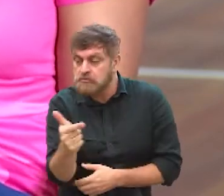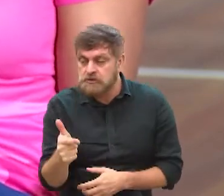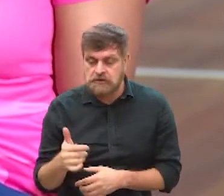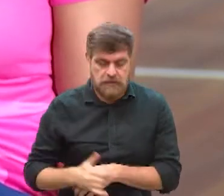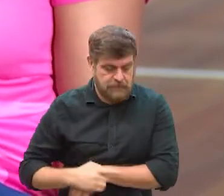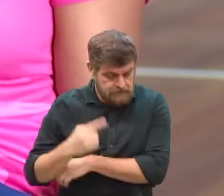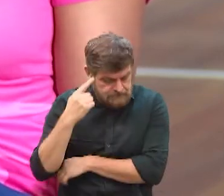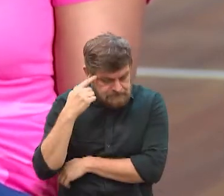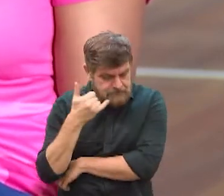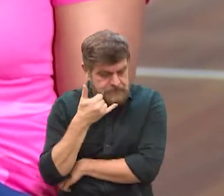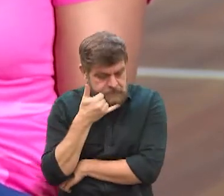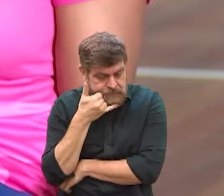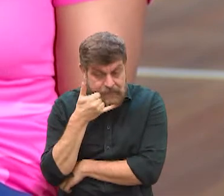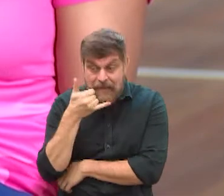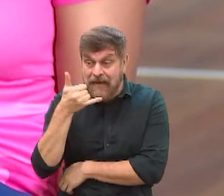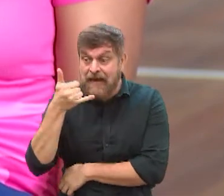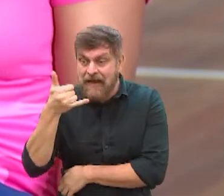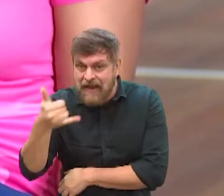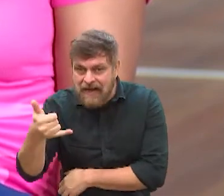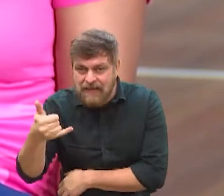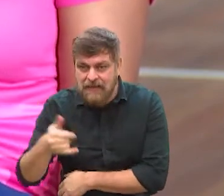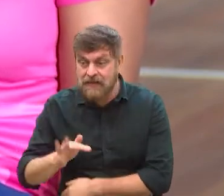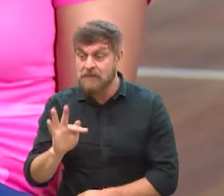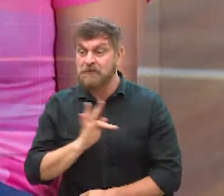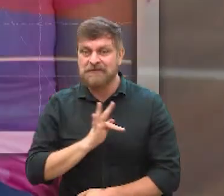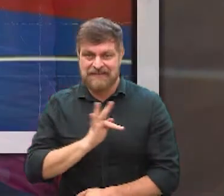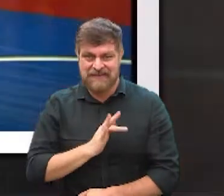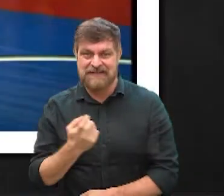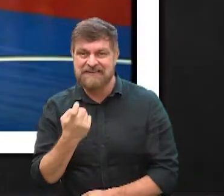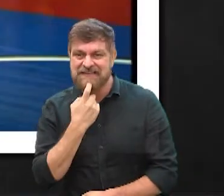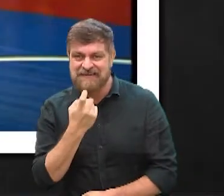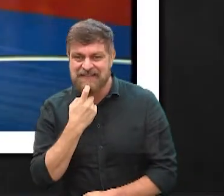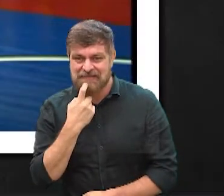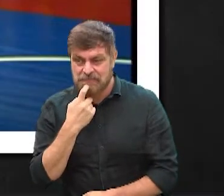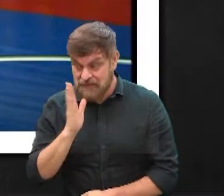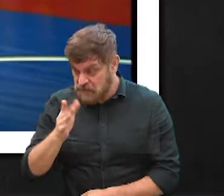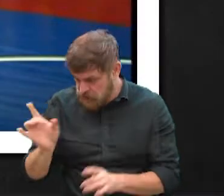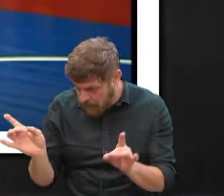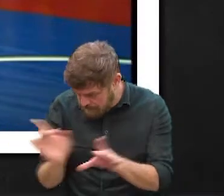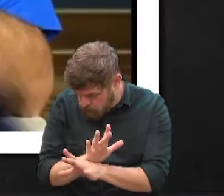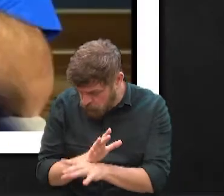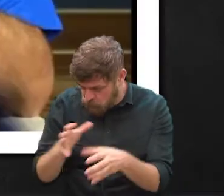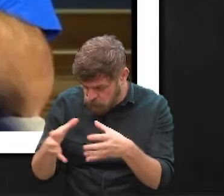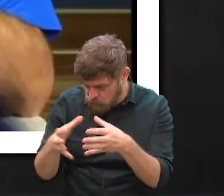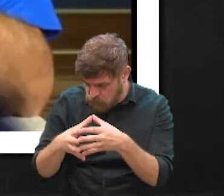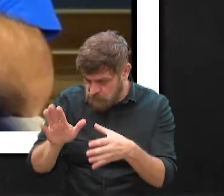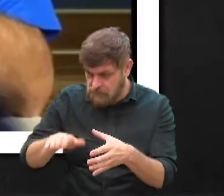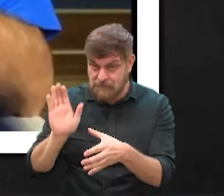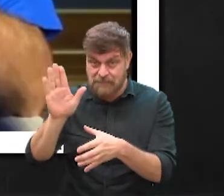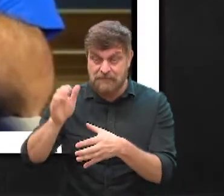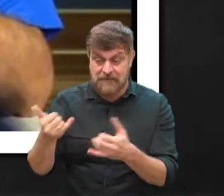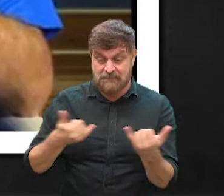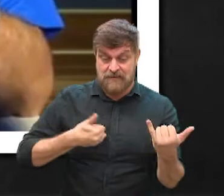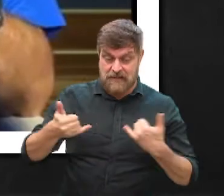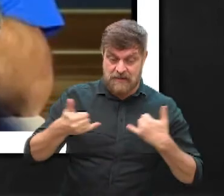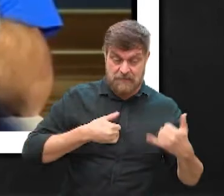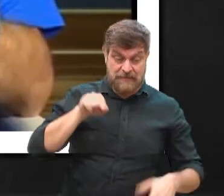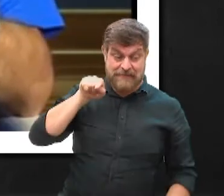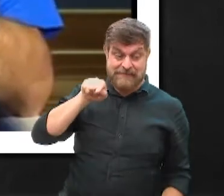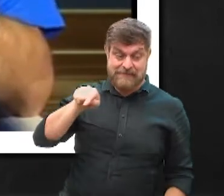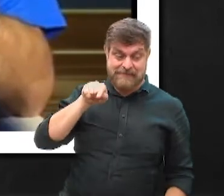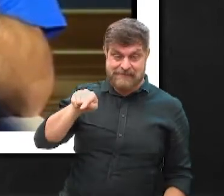também pro Vendramini para ver se ele tinha fechado com a equipe, que na época eu fiquei sabendo